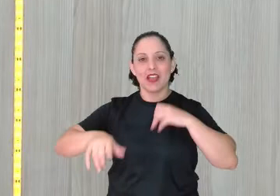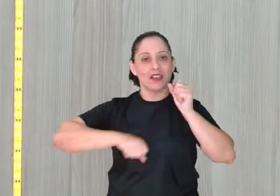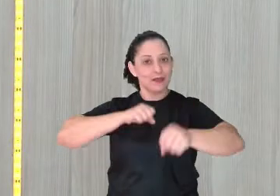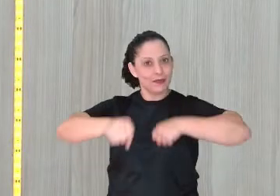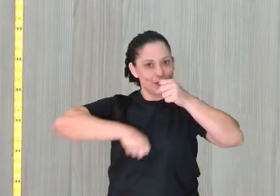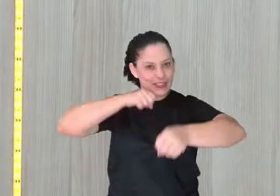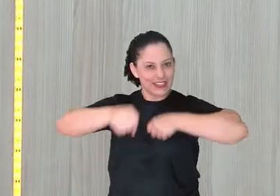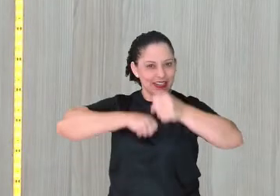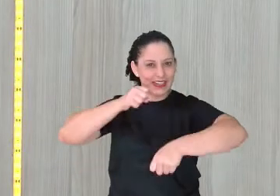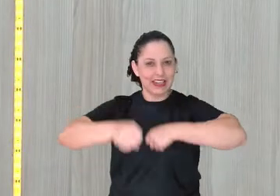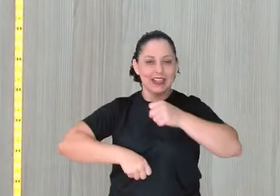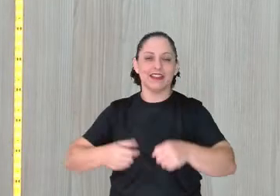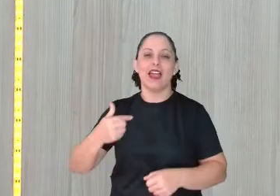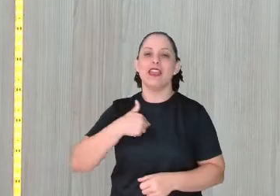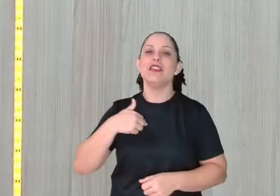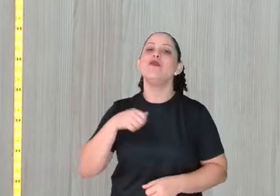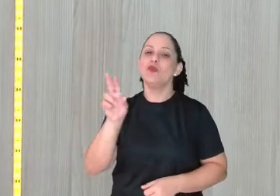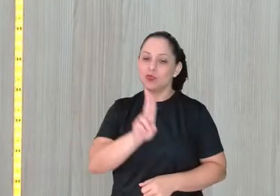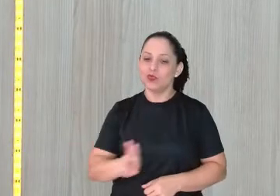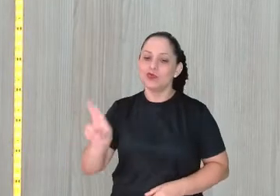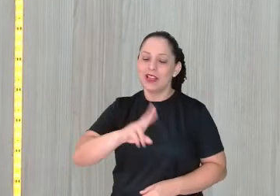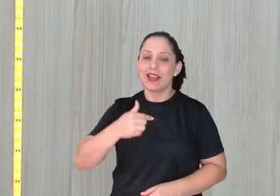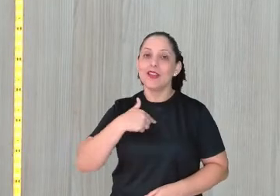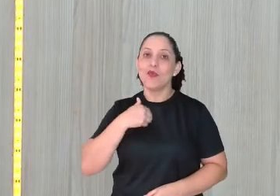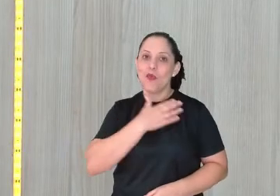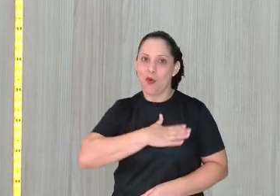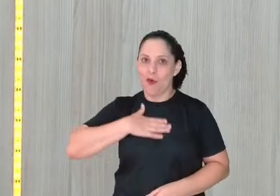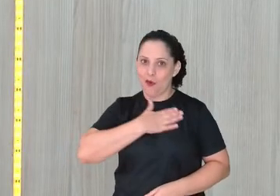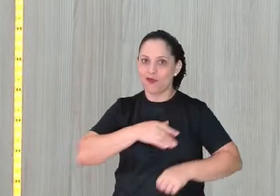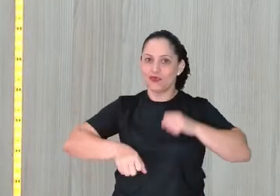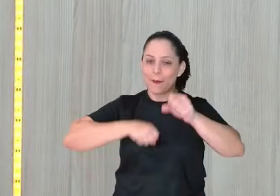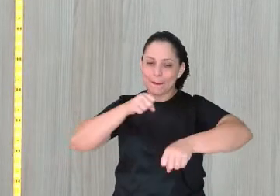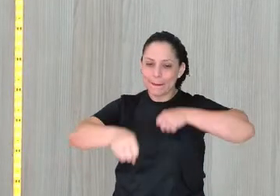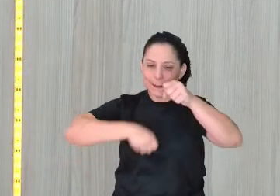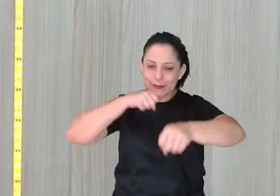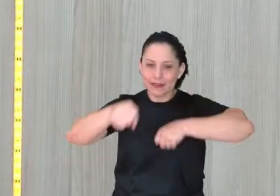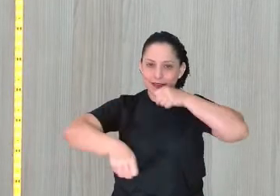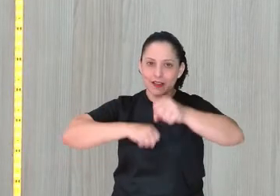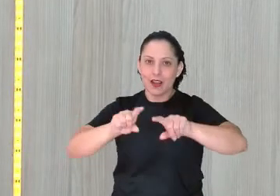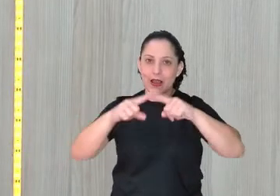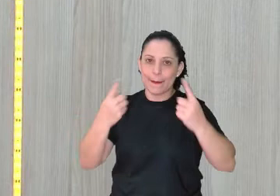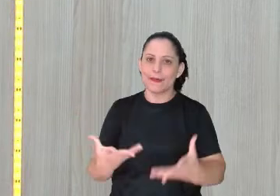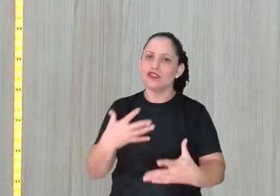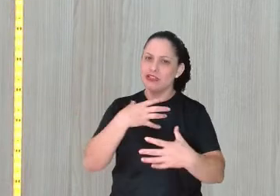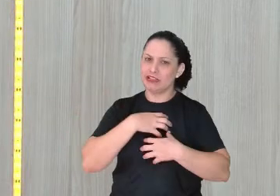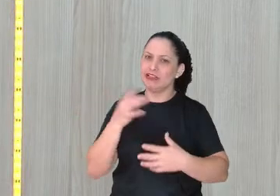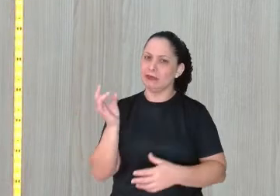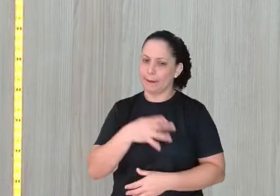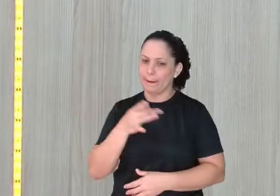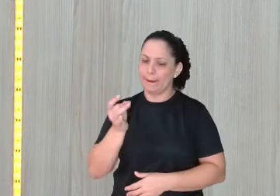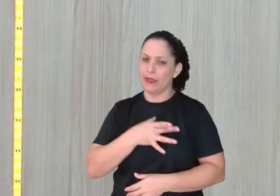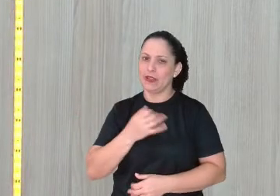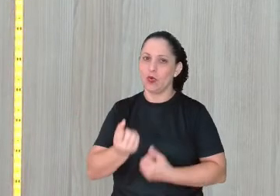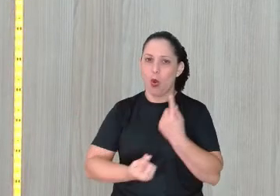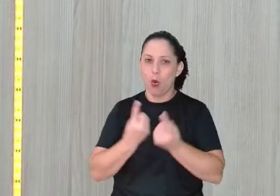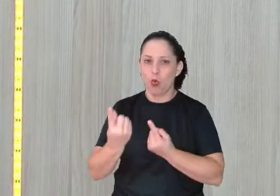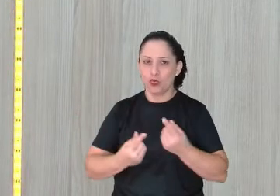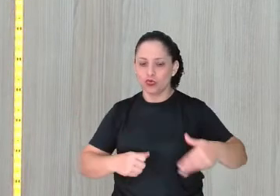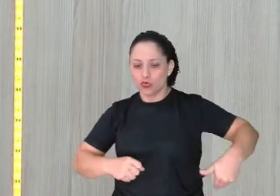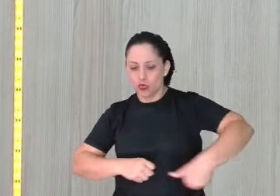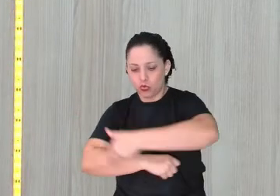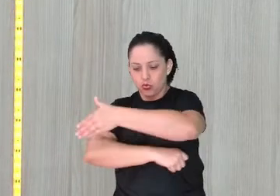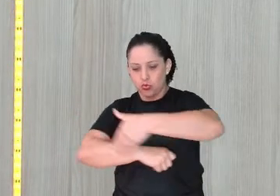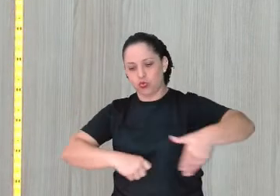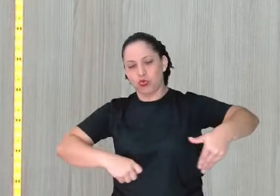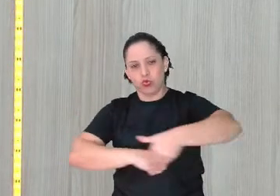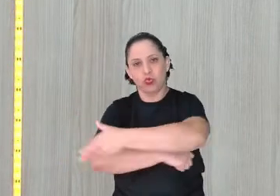pensando. Eu mesmo sou eu gosto de andar, de pedalar, mas sinto ainda um certo receio em algumas vias por não ter,